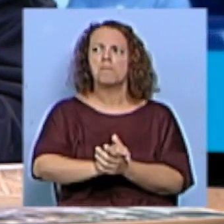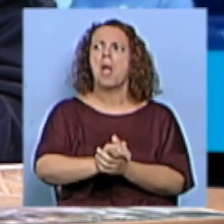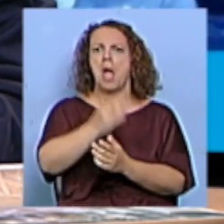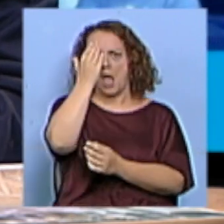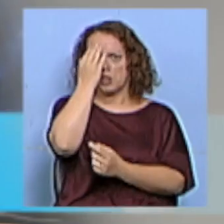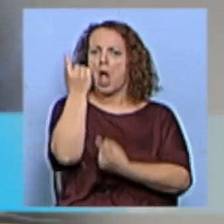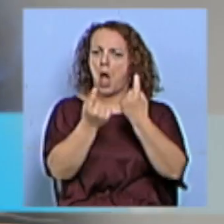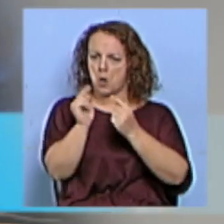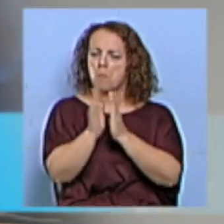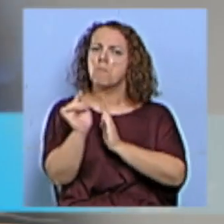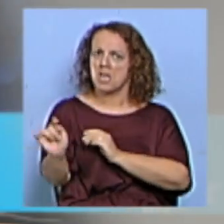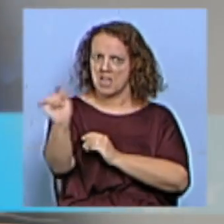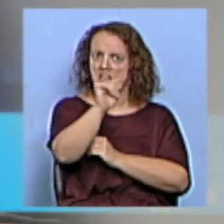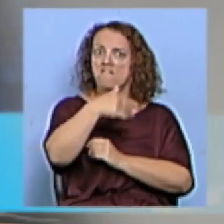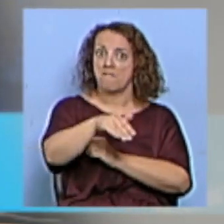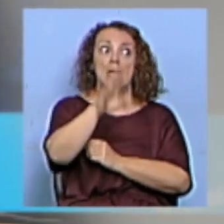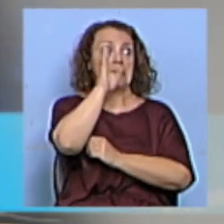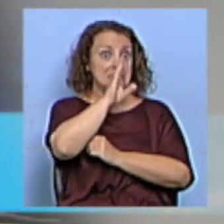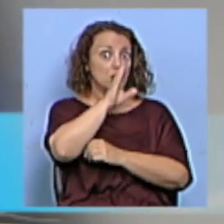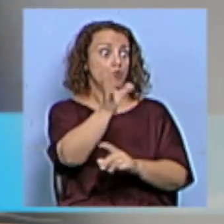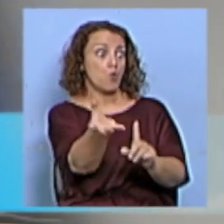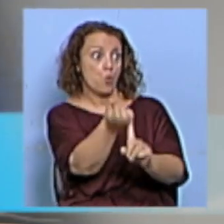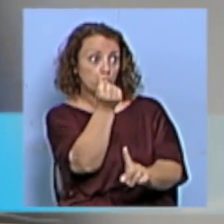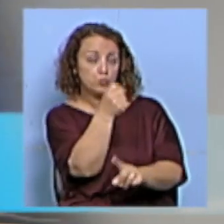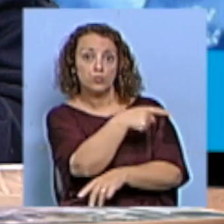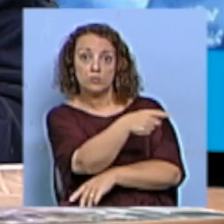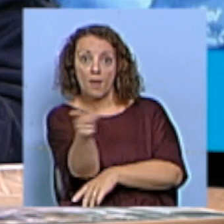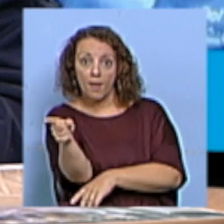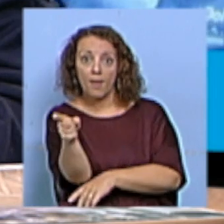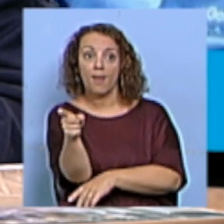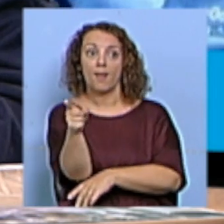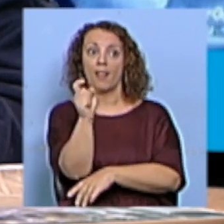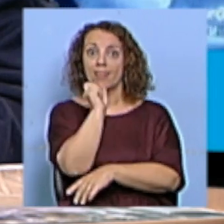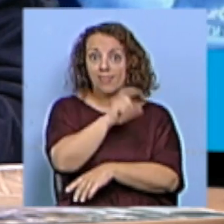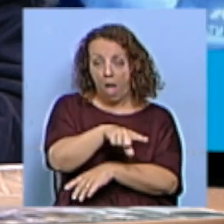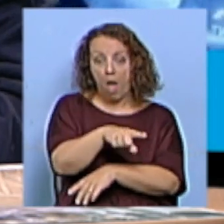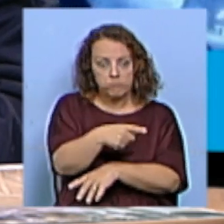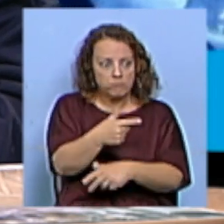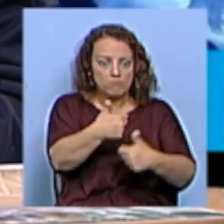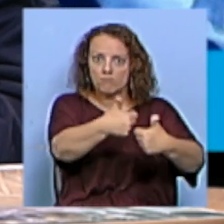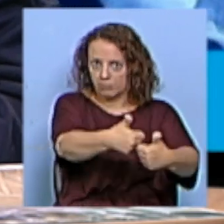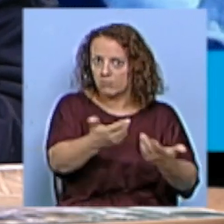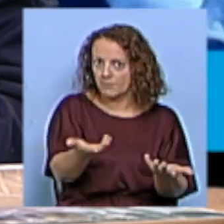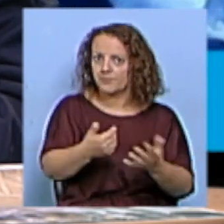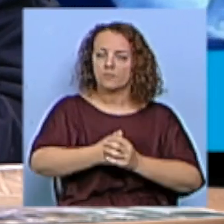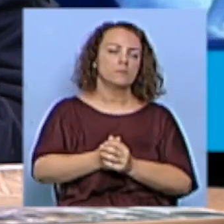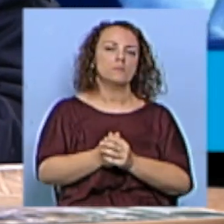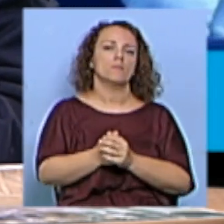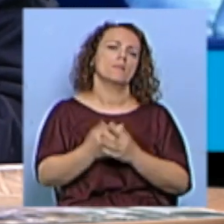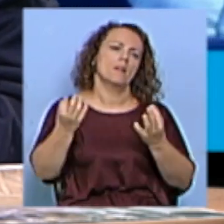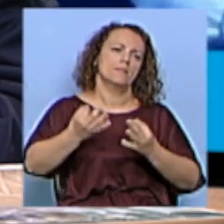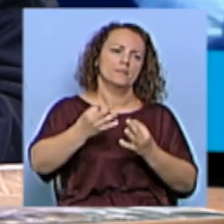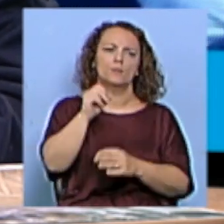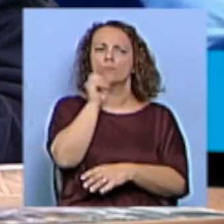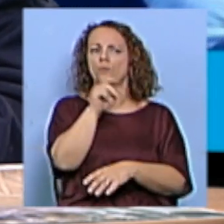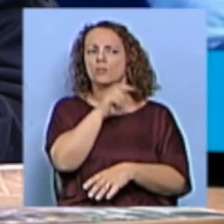vão fazê-lo, não é? Se conseguirem, se tiverem, de facto, essa mesma oportunidade. E, obviamente, que provavelmente poderão